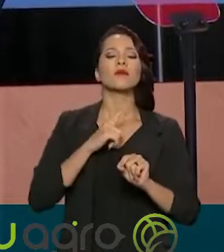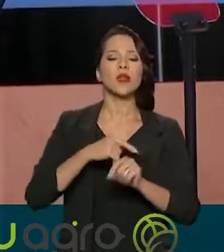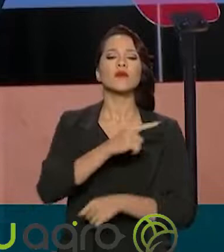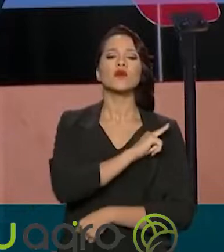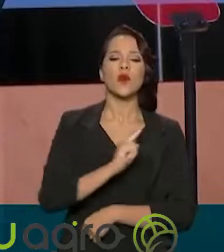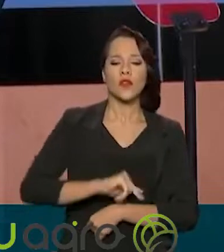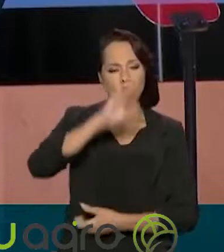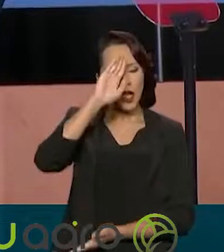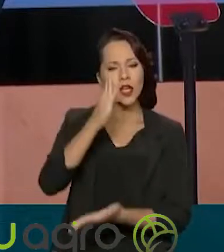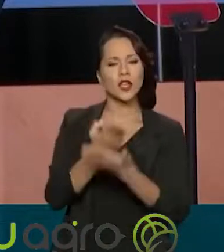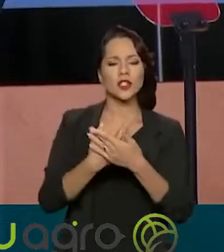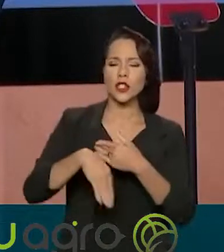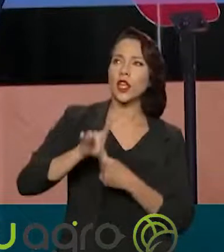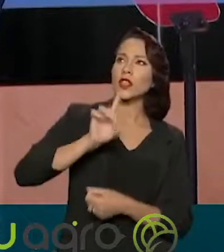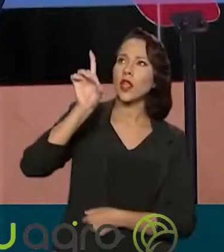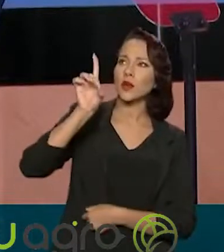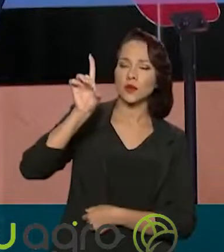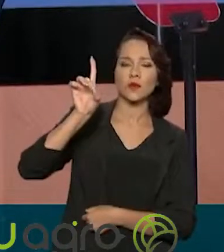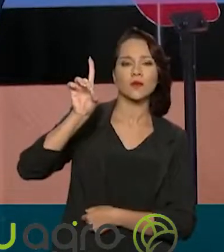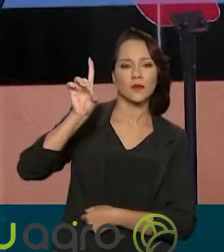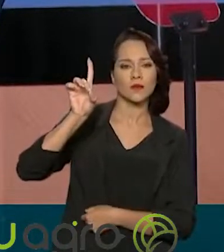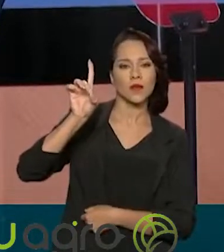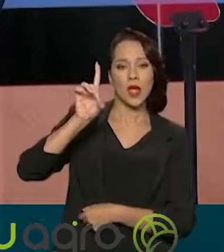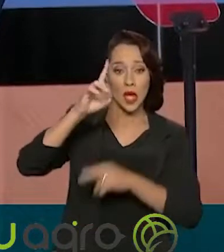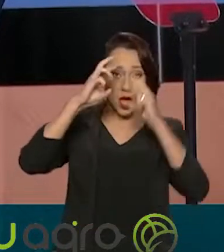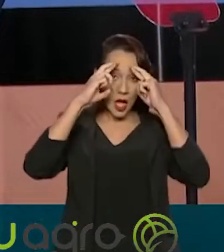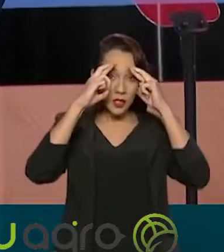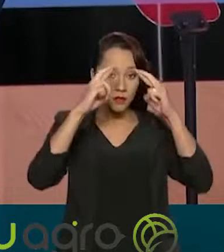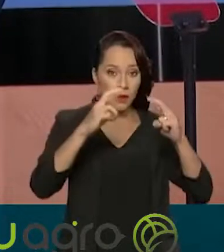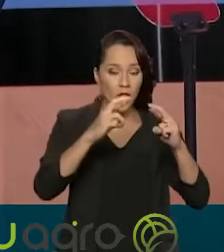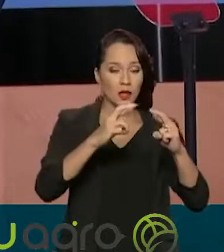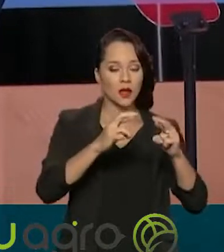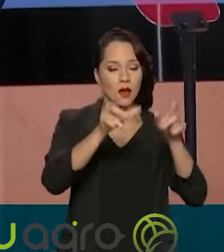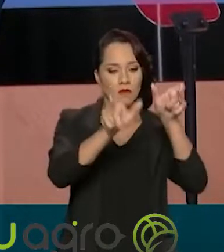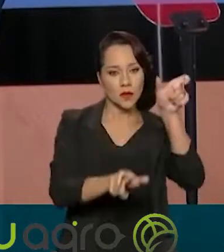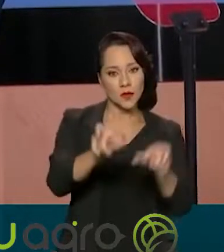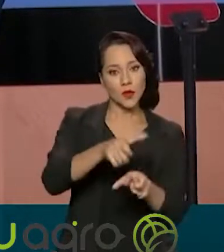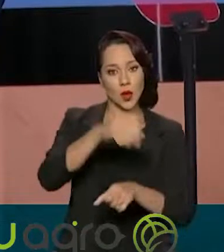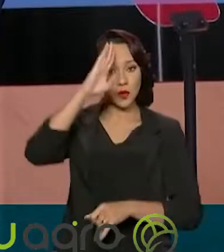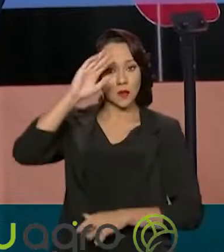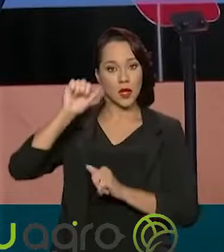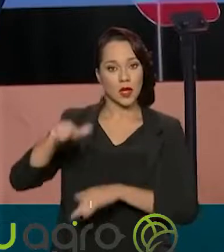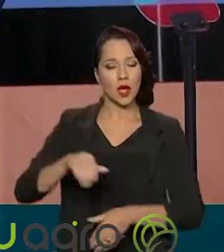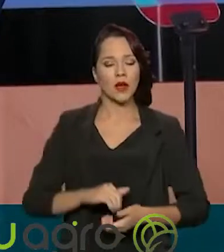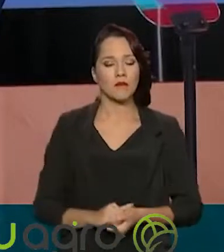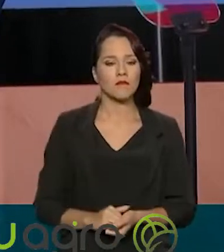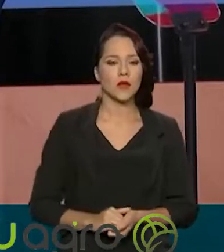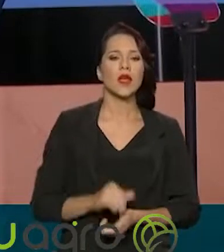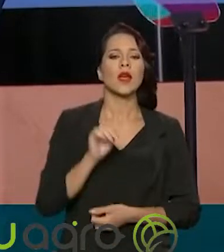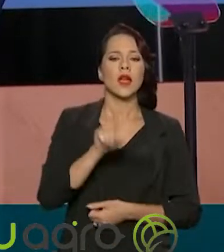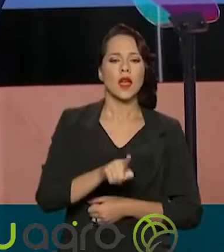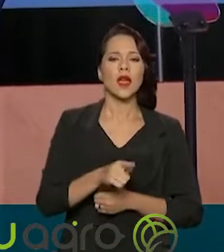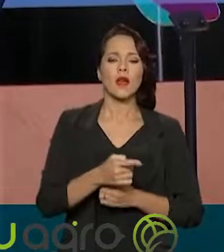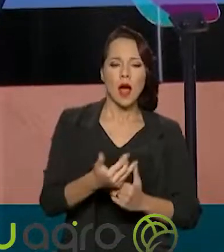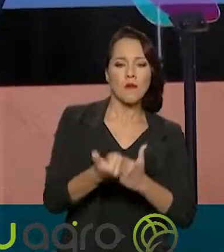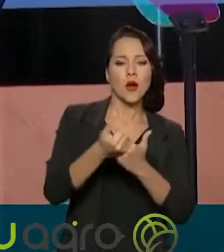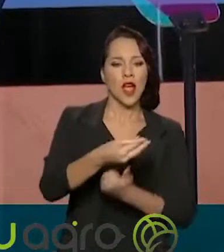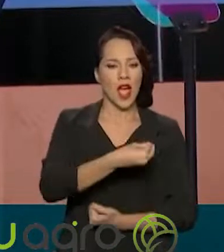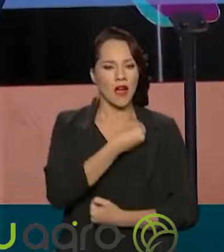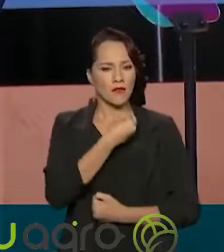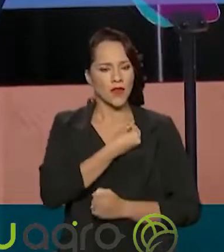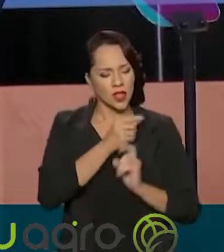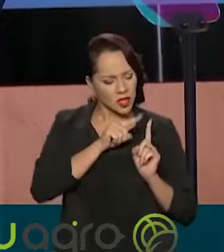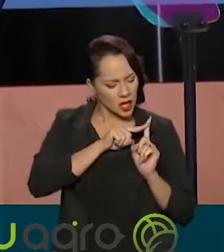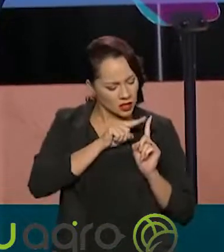governo que acredita em Deus, respeita os seus militares, é favorável à vida desde a